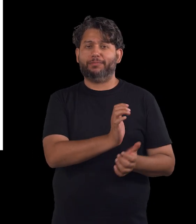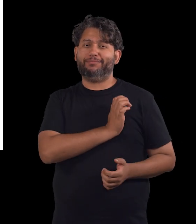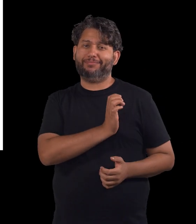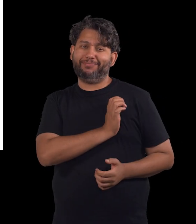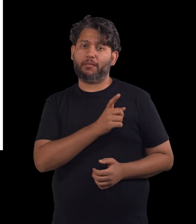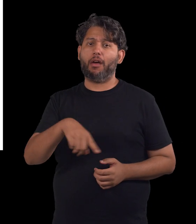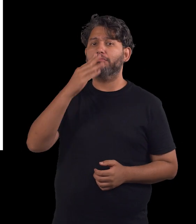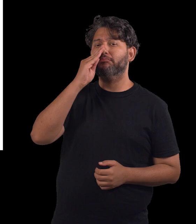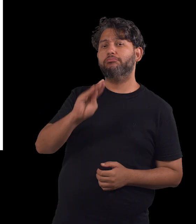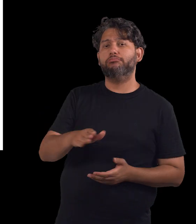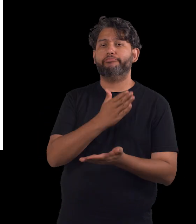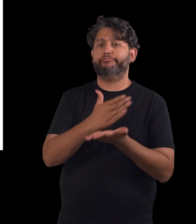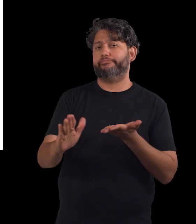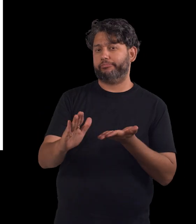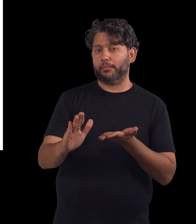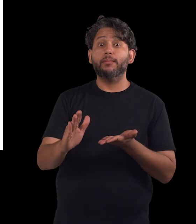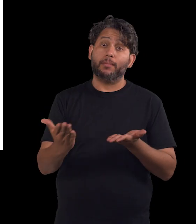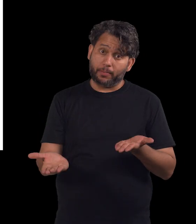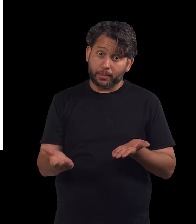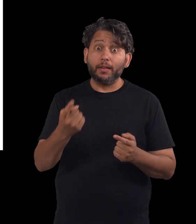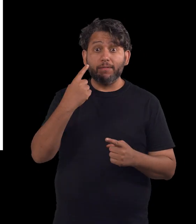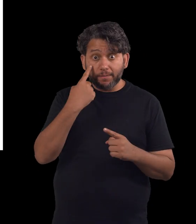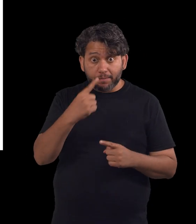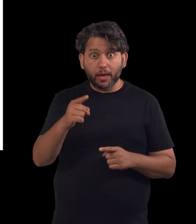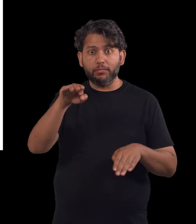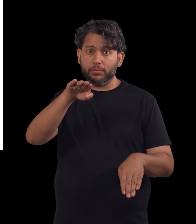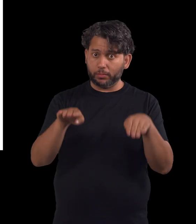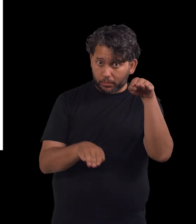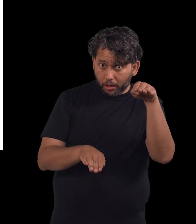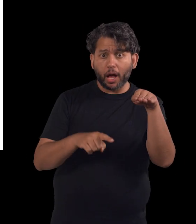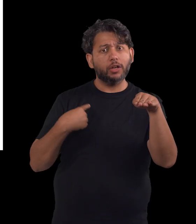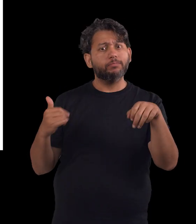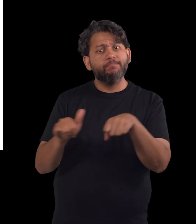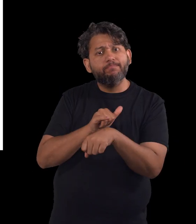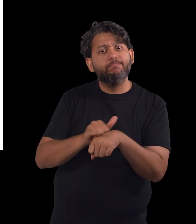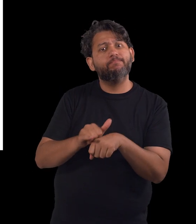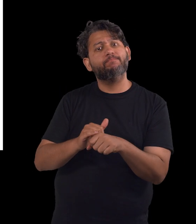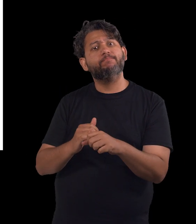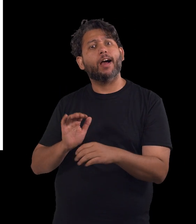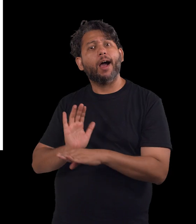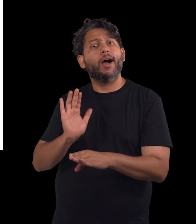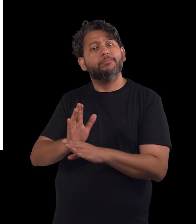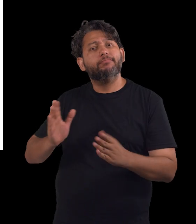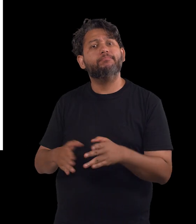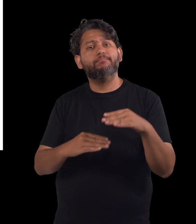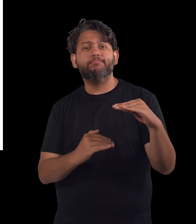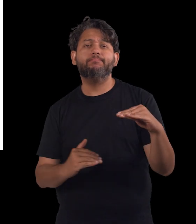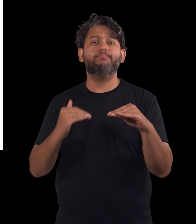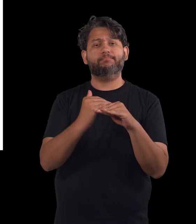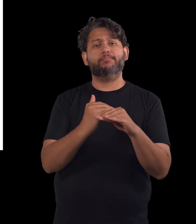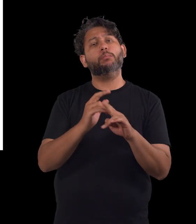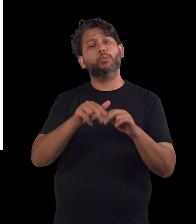grupos, deixando outros à margem. Combater a desigualdade é parte essencial da construção de uma